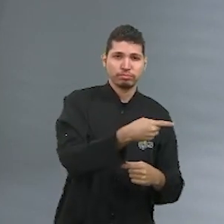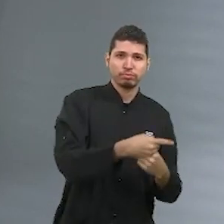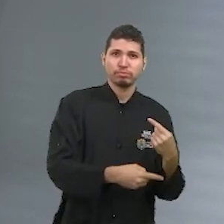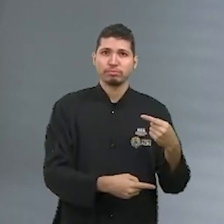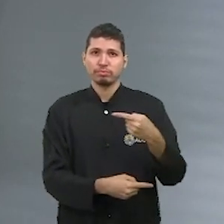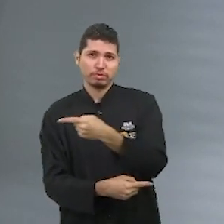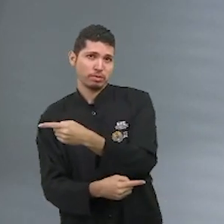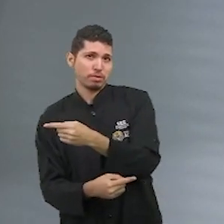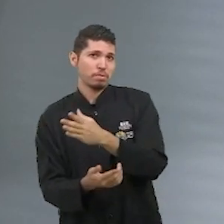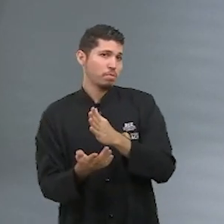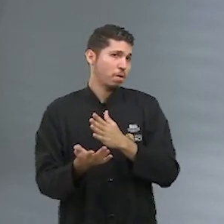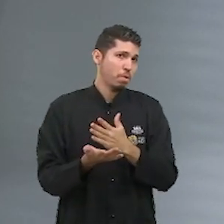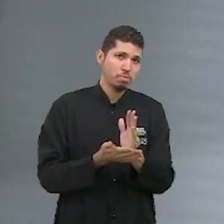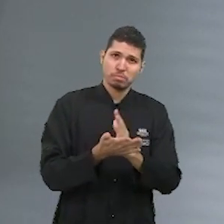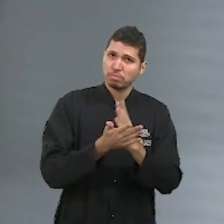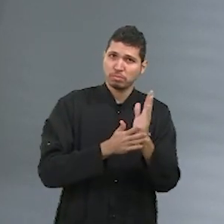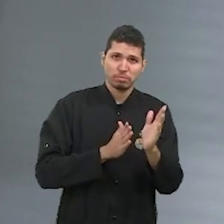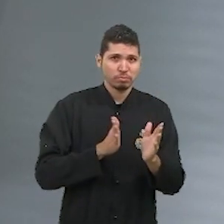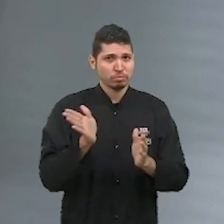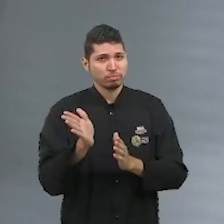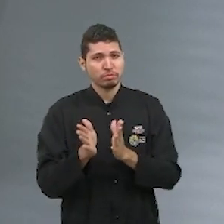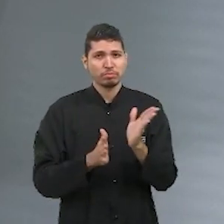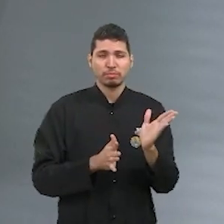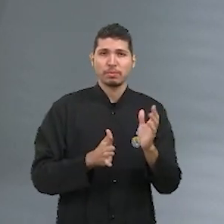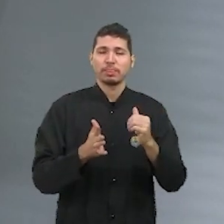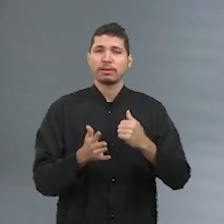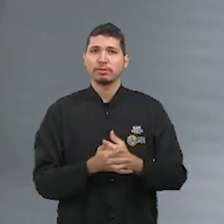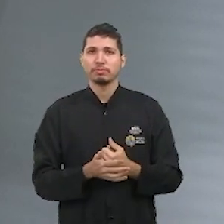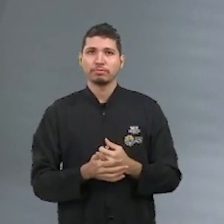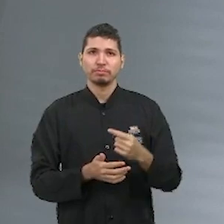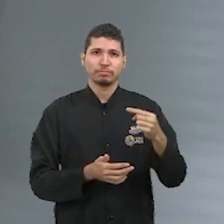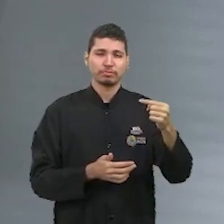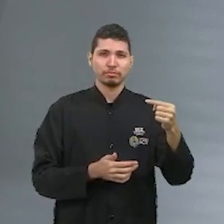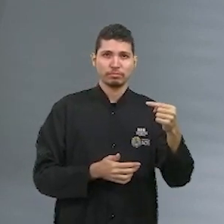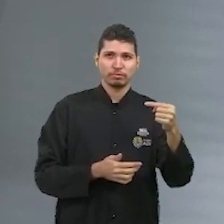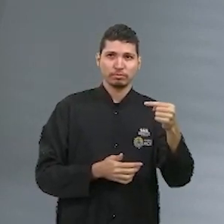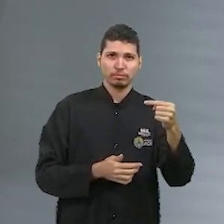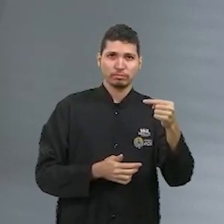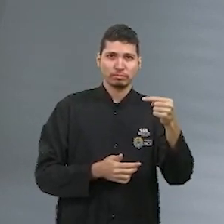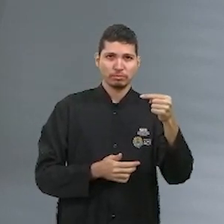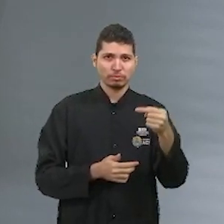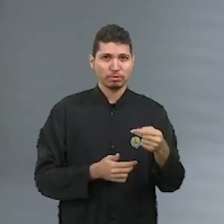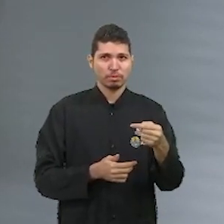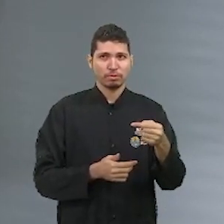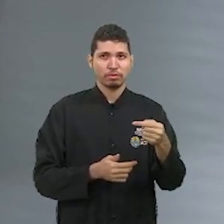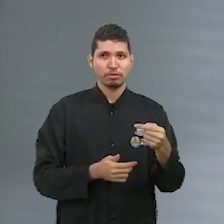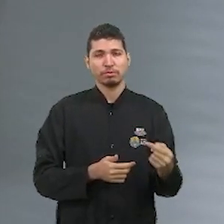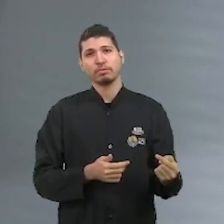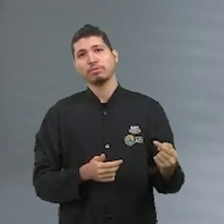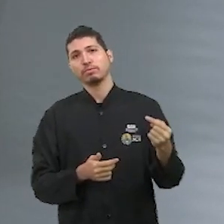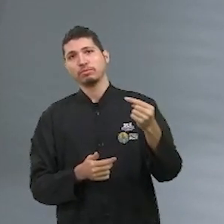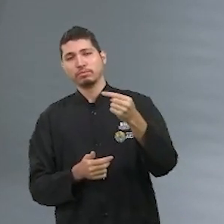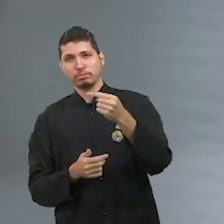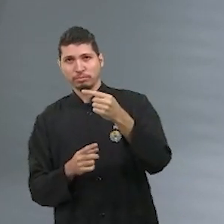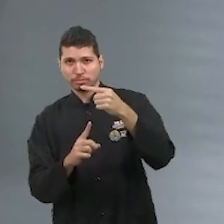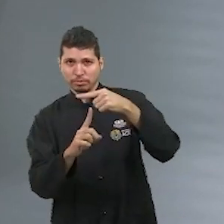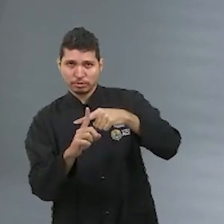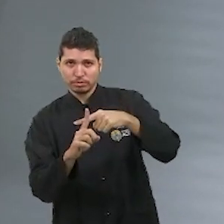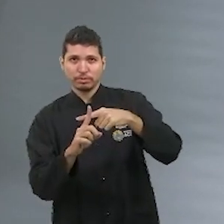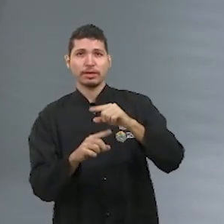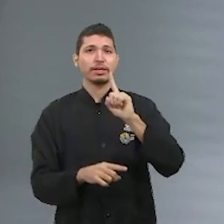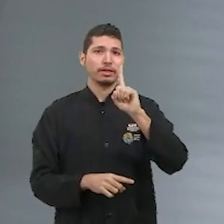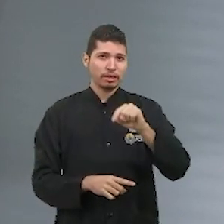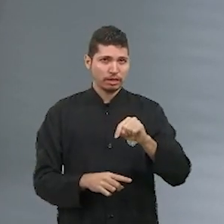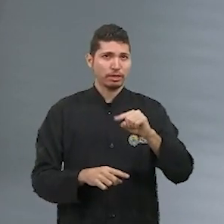do sentido do menor para o maior, do negativo para o positivo, isso é um gerador. Então, já consigo identificar que é um gerador. Tudo